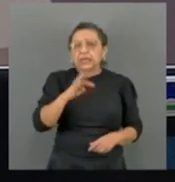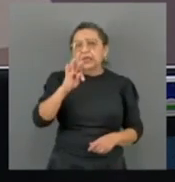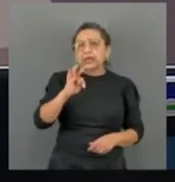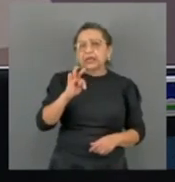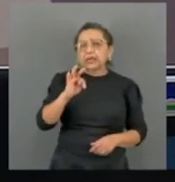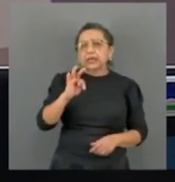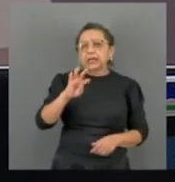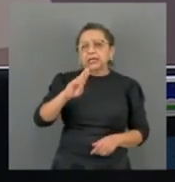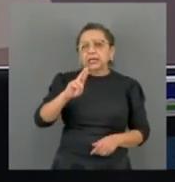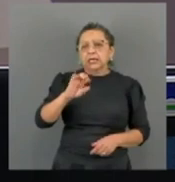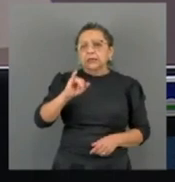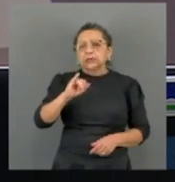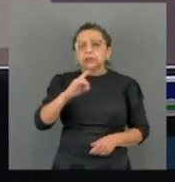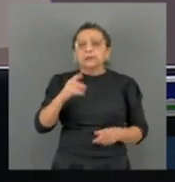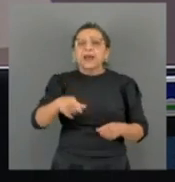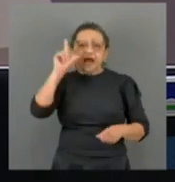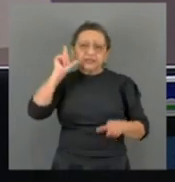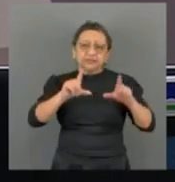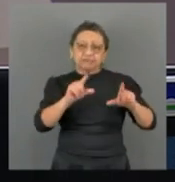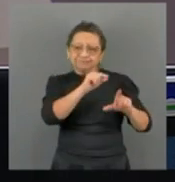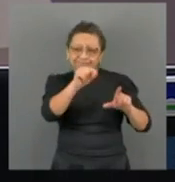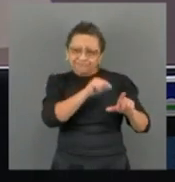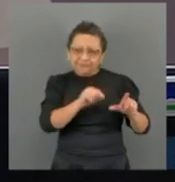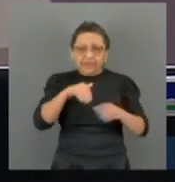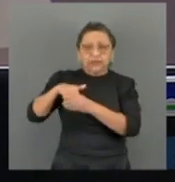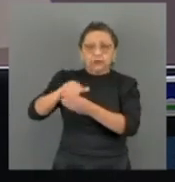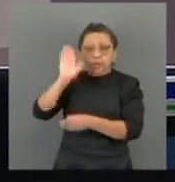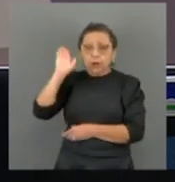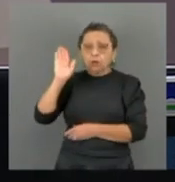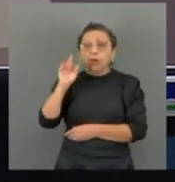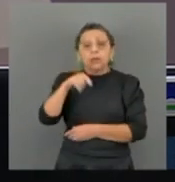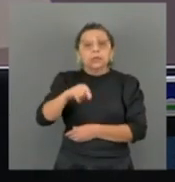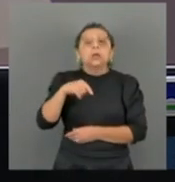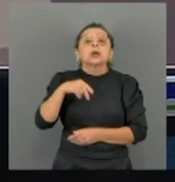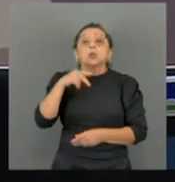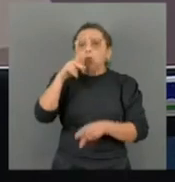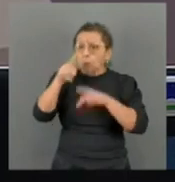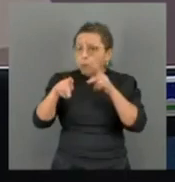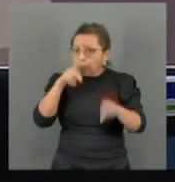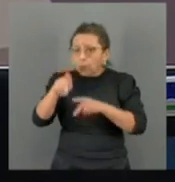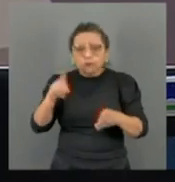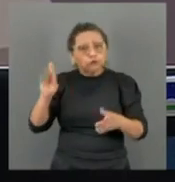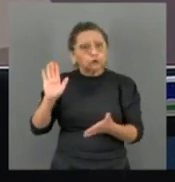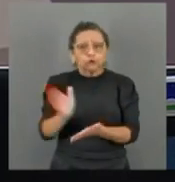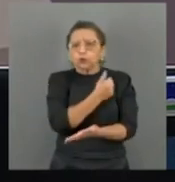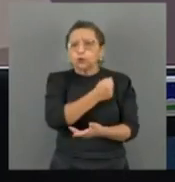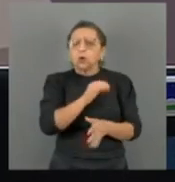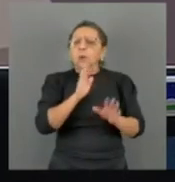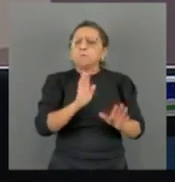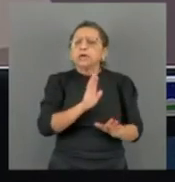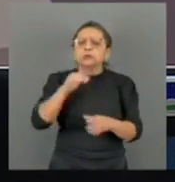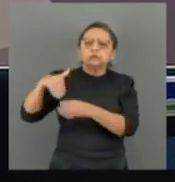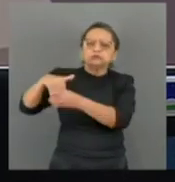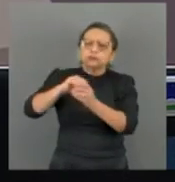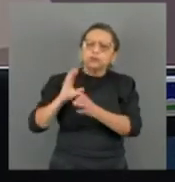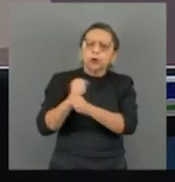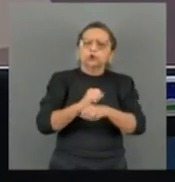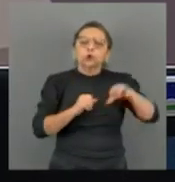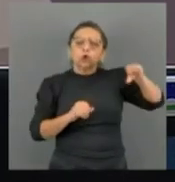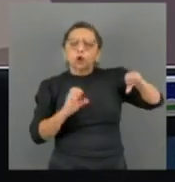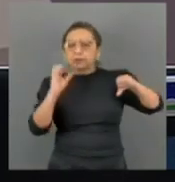Corte Supremo Federal, eles, de um voto 9-0, decidiram que o Trump